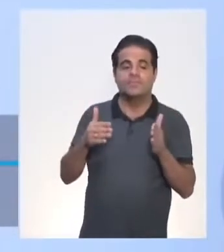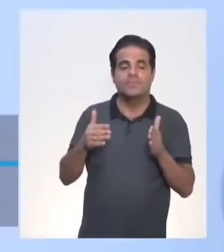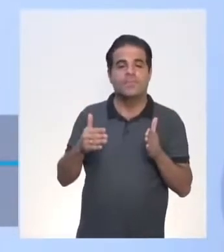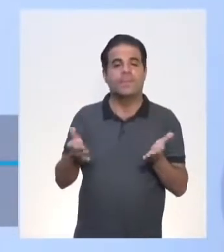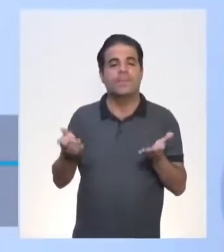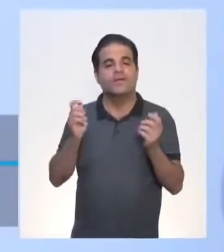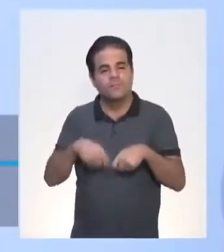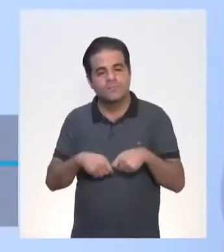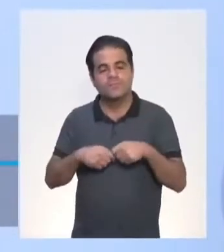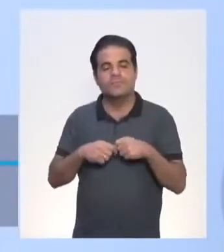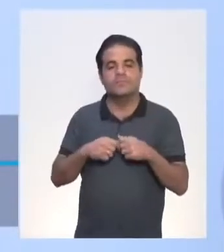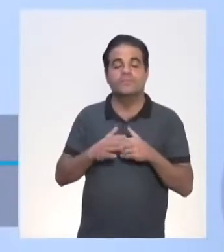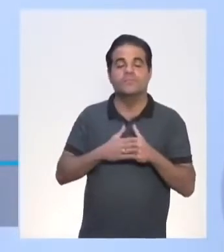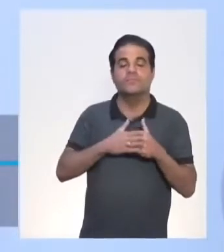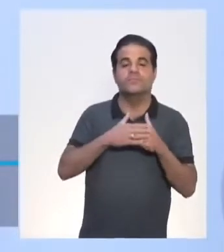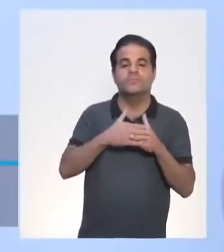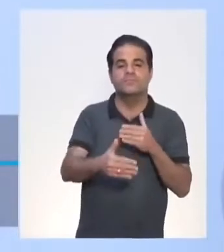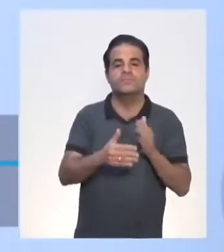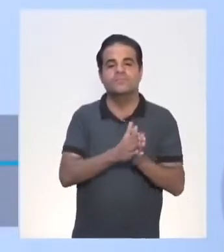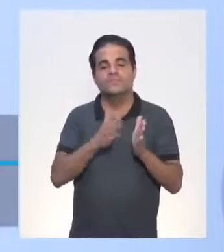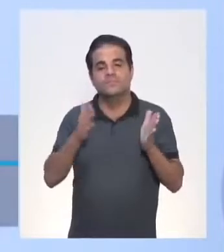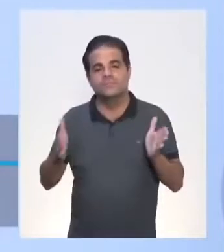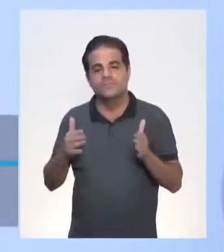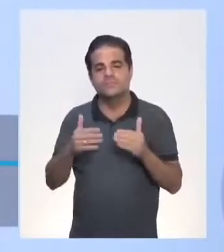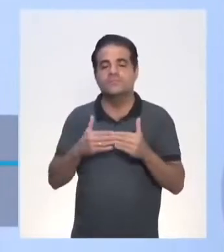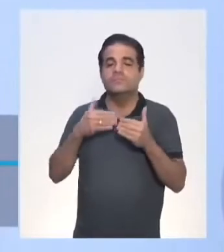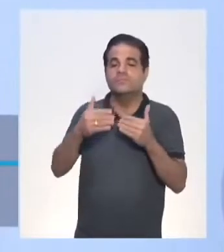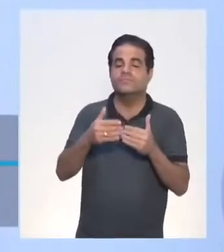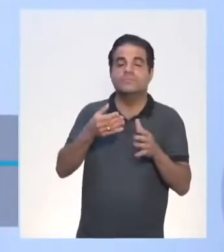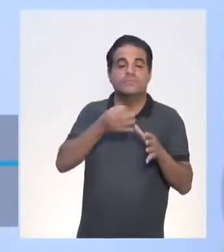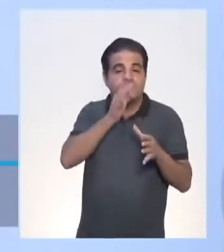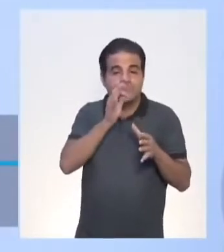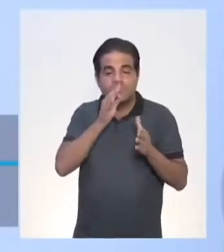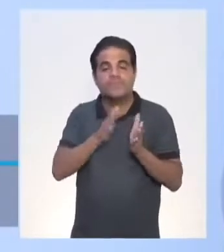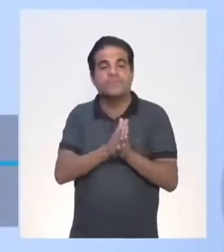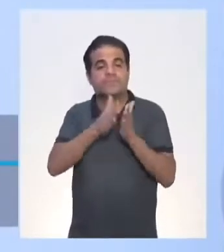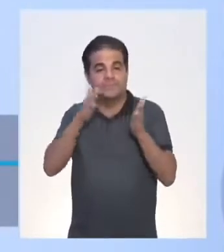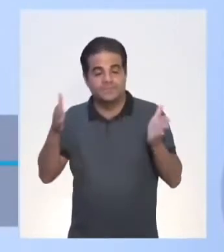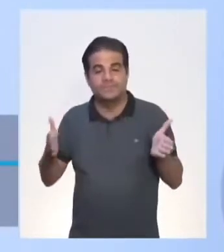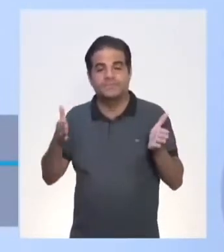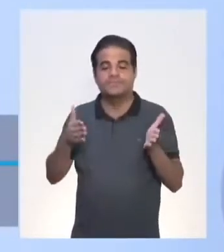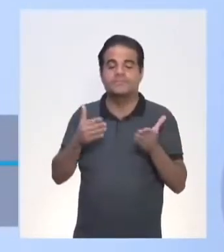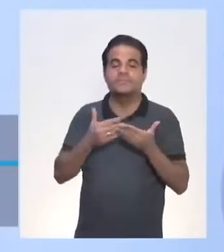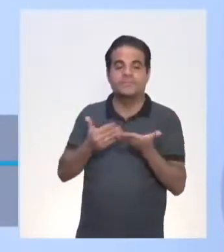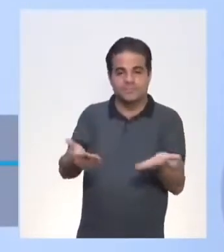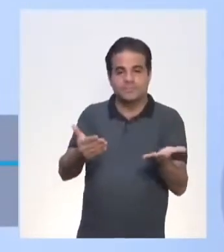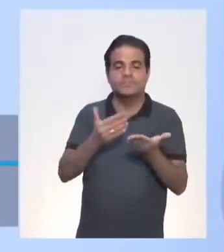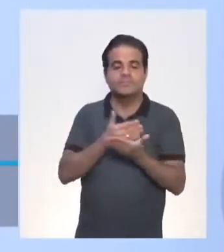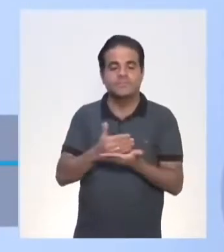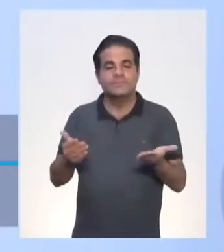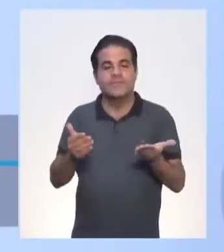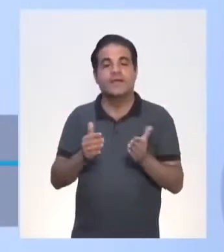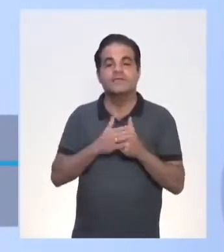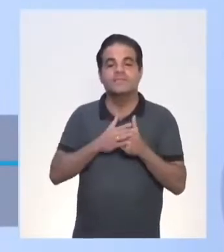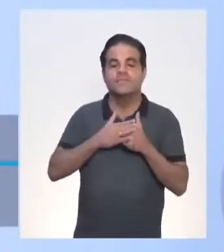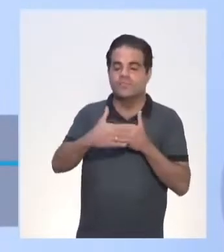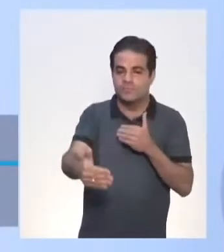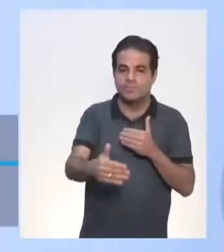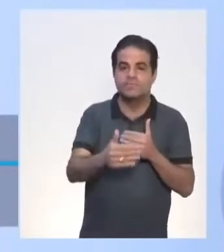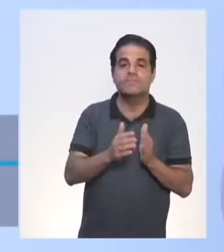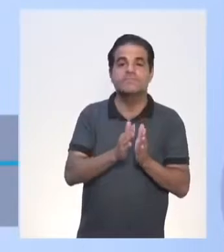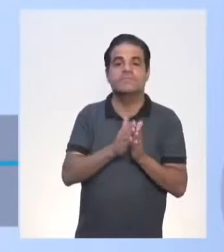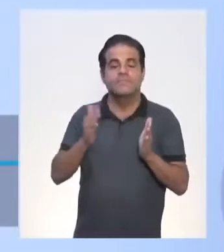áreas de fazendas de café, os cafeicultores, né, os grandes senhores das